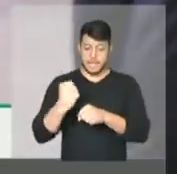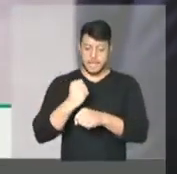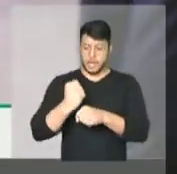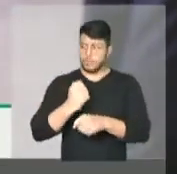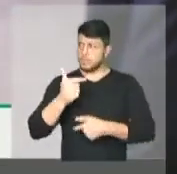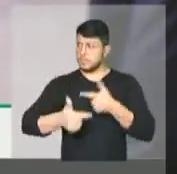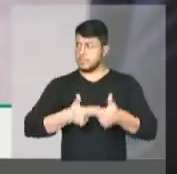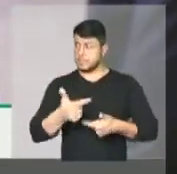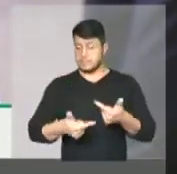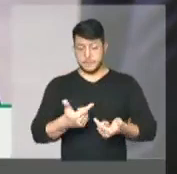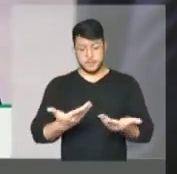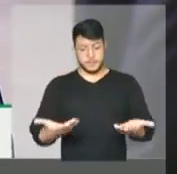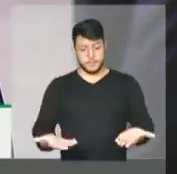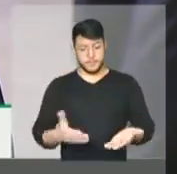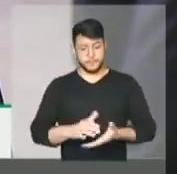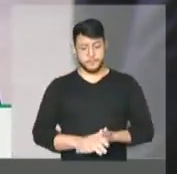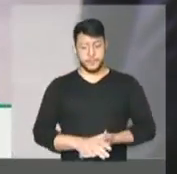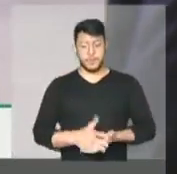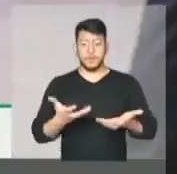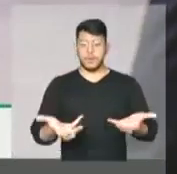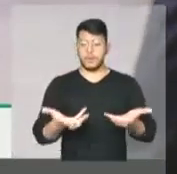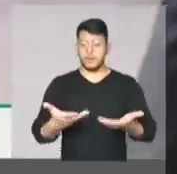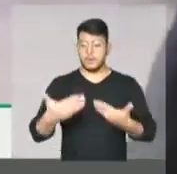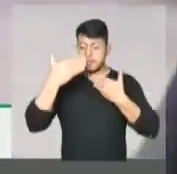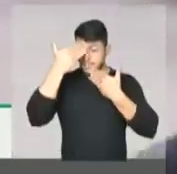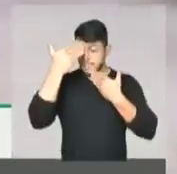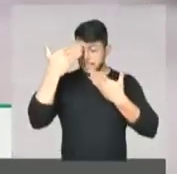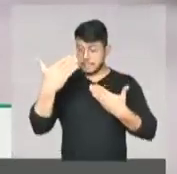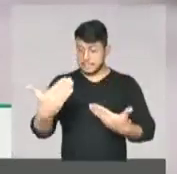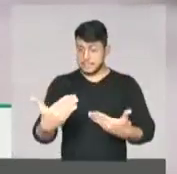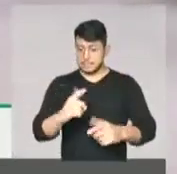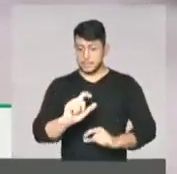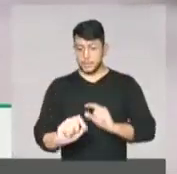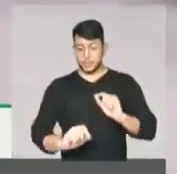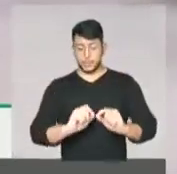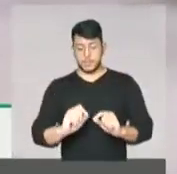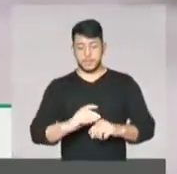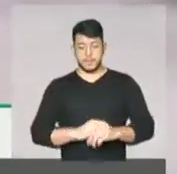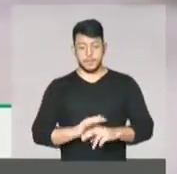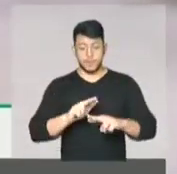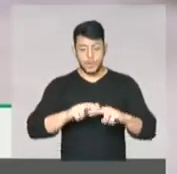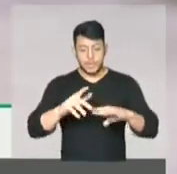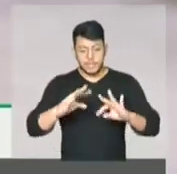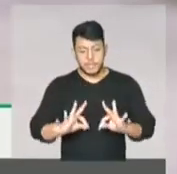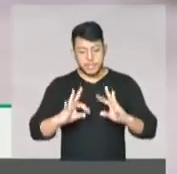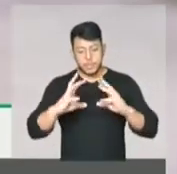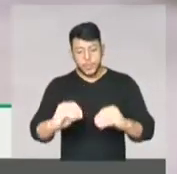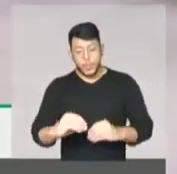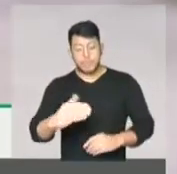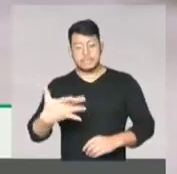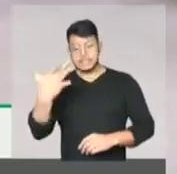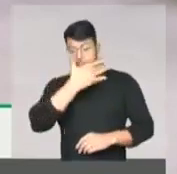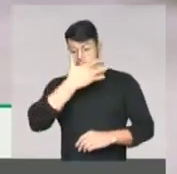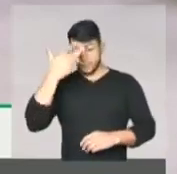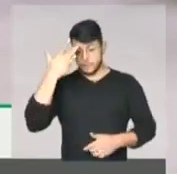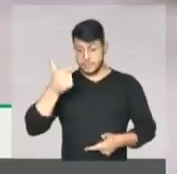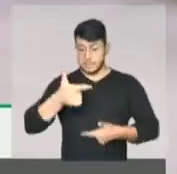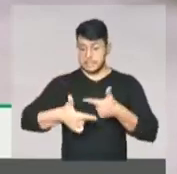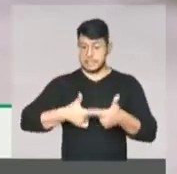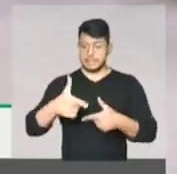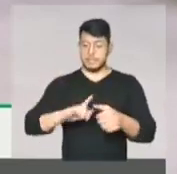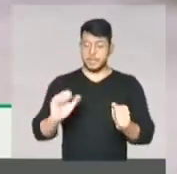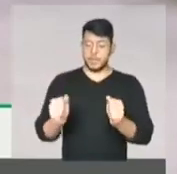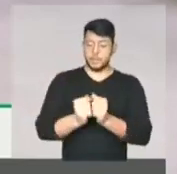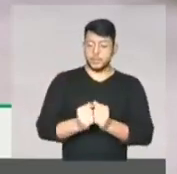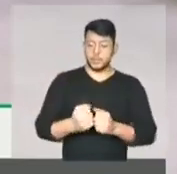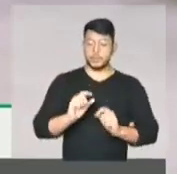Portanto, quero agradecê-lo e, evidentemente, todos os nossos colegas desta casa, especialmente do nosso partido, e desejar que